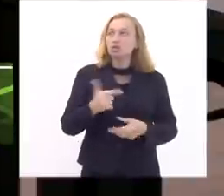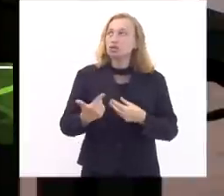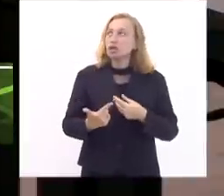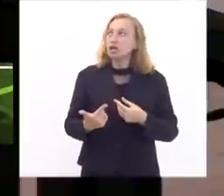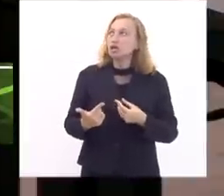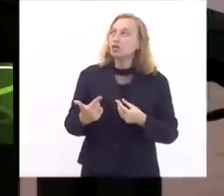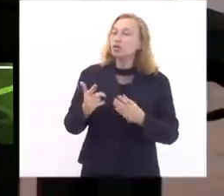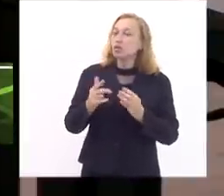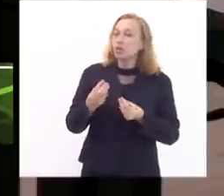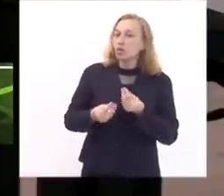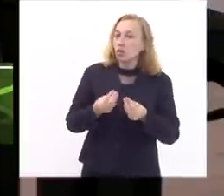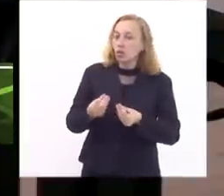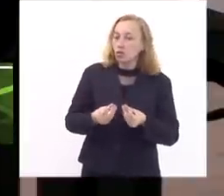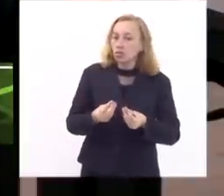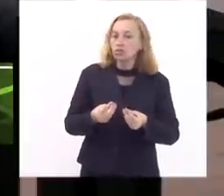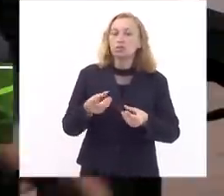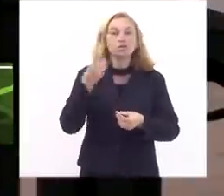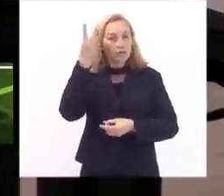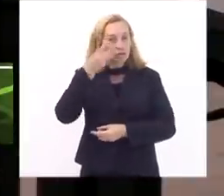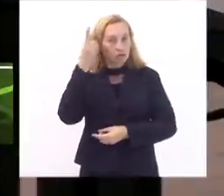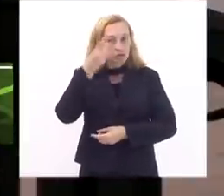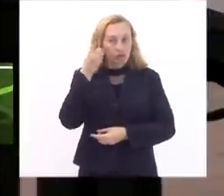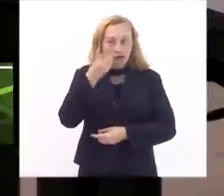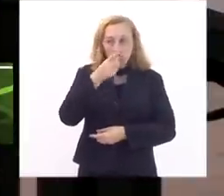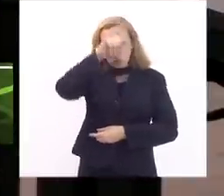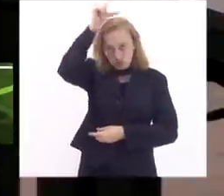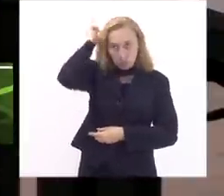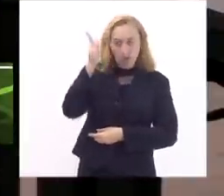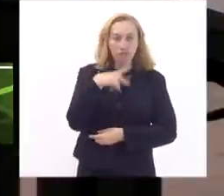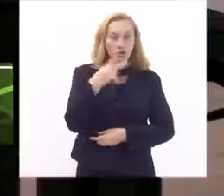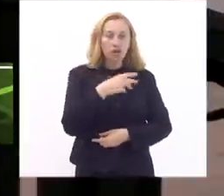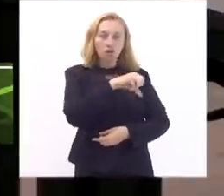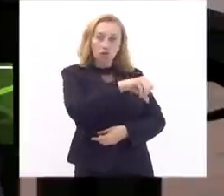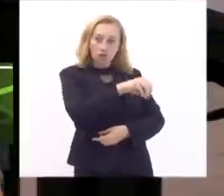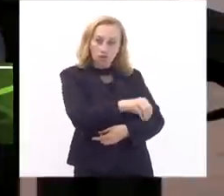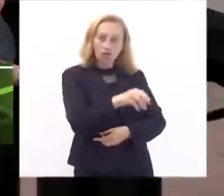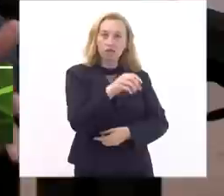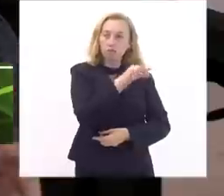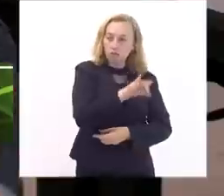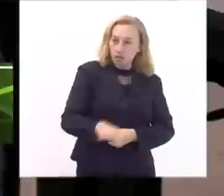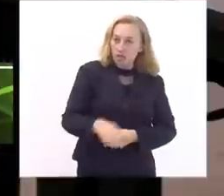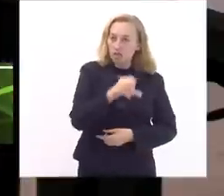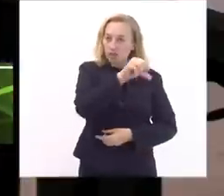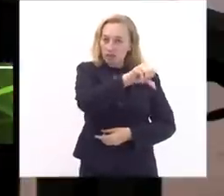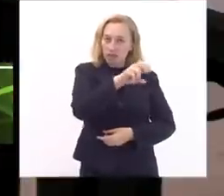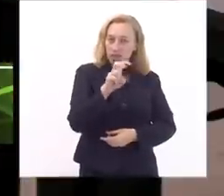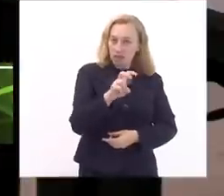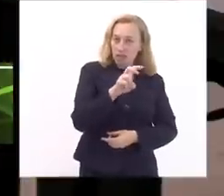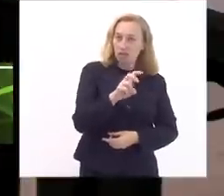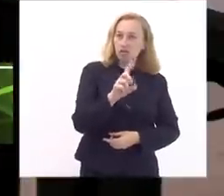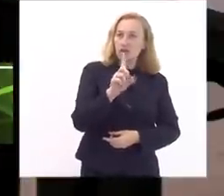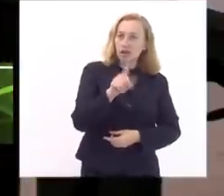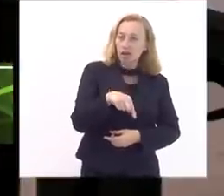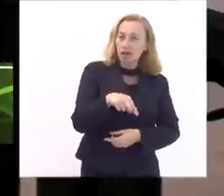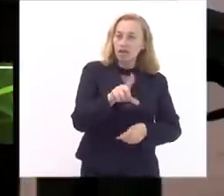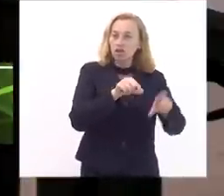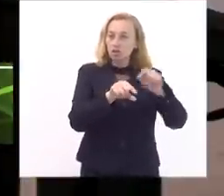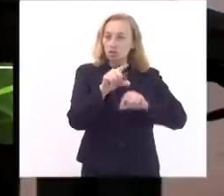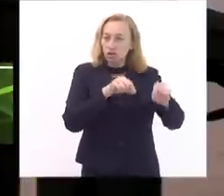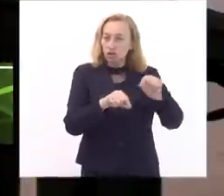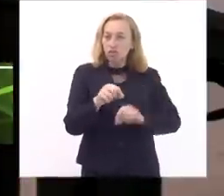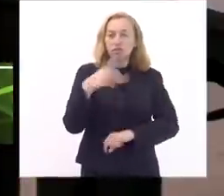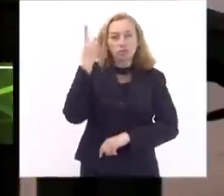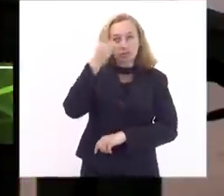também bem disse, 90%, 95% dos funcionários hoje do Estado são comissionados. E a gente não pode